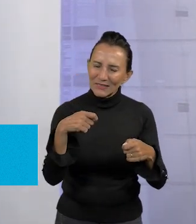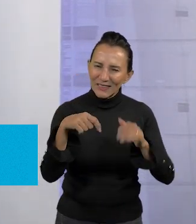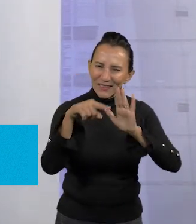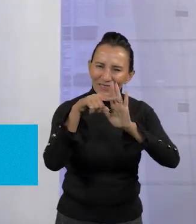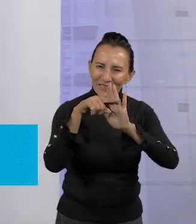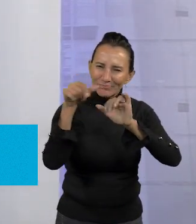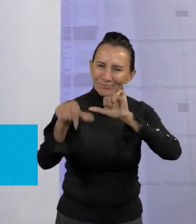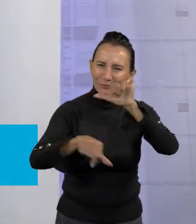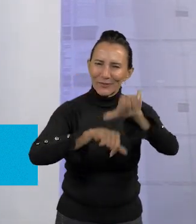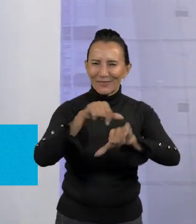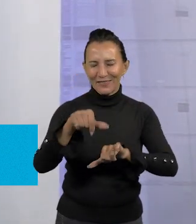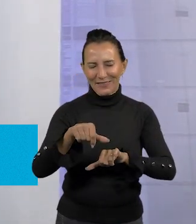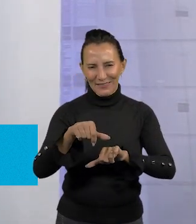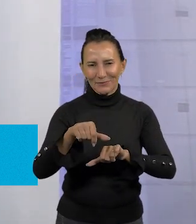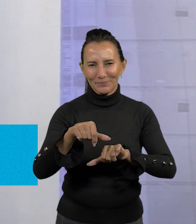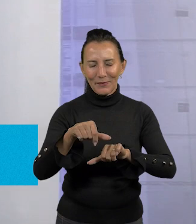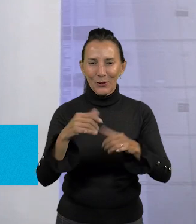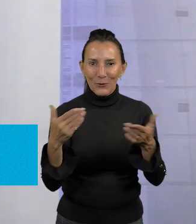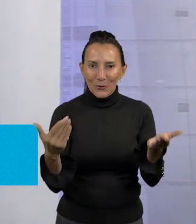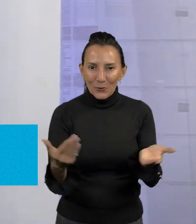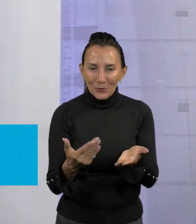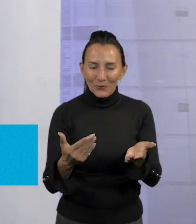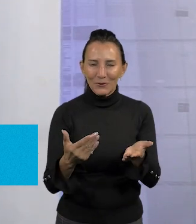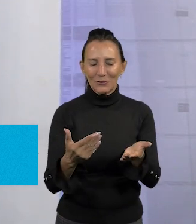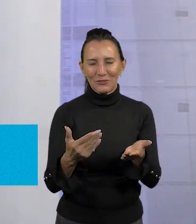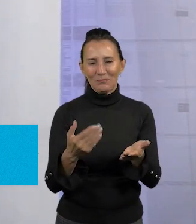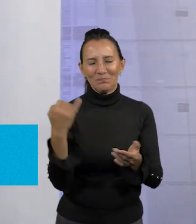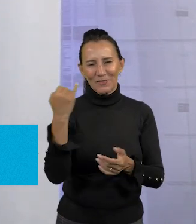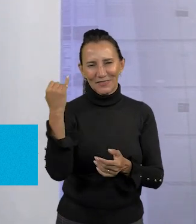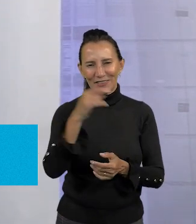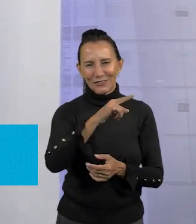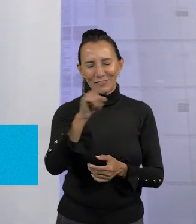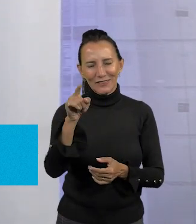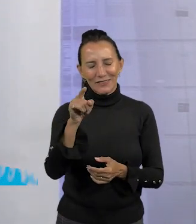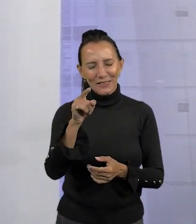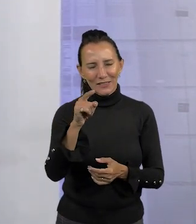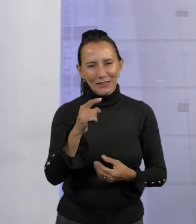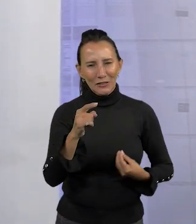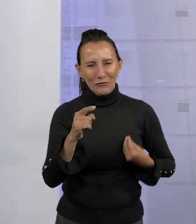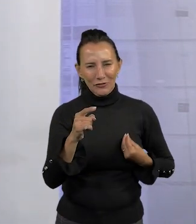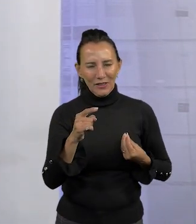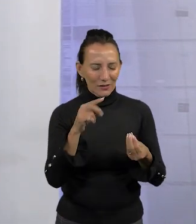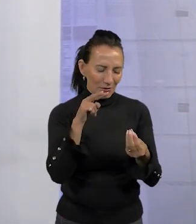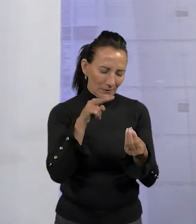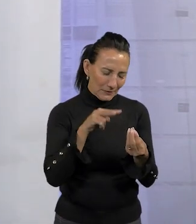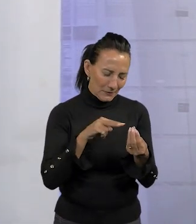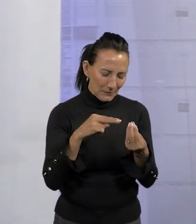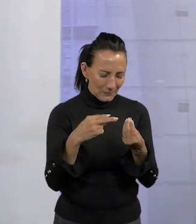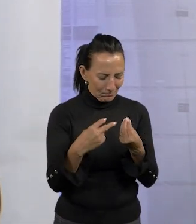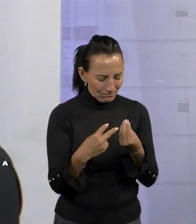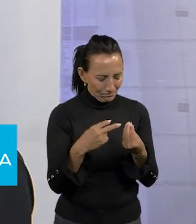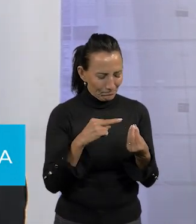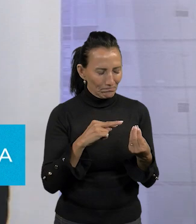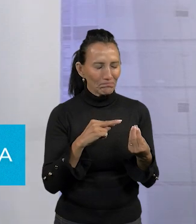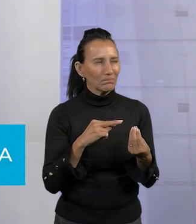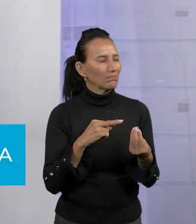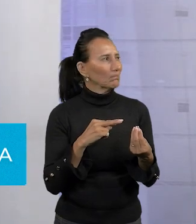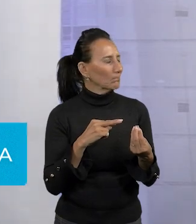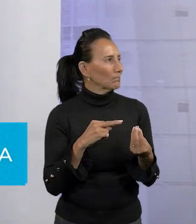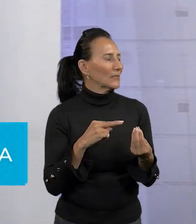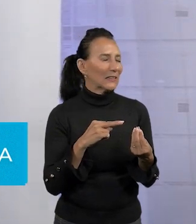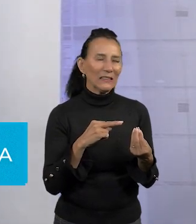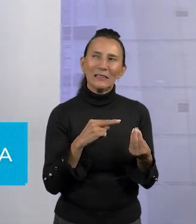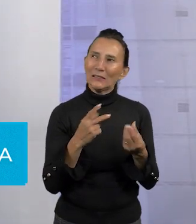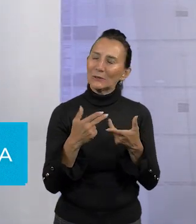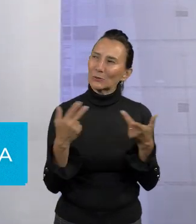é o dia importante para você fazer uma autoanálise da sua vida daquilo que você está dizendo daquilo que você está